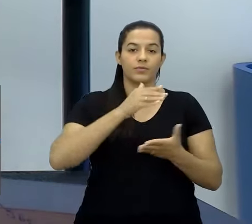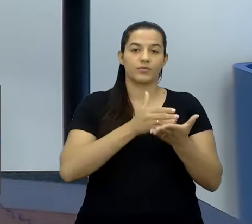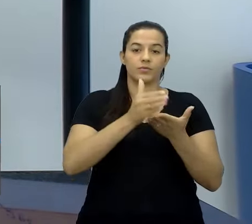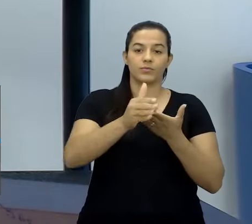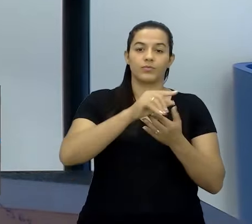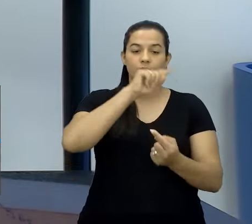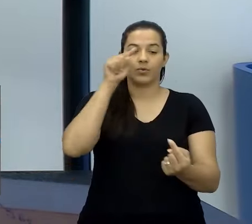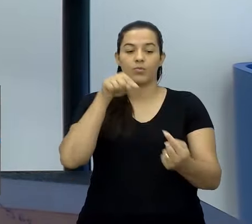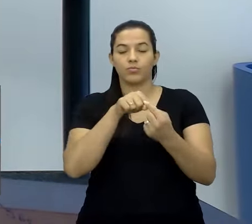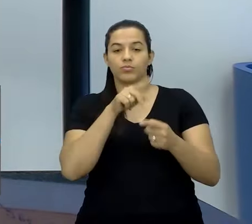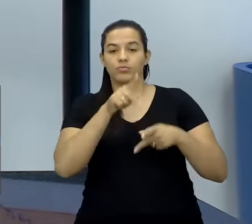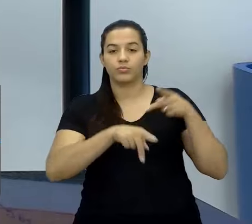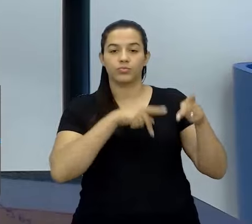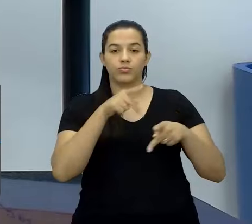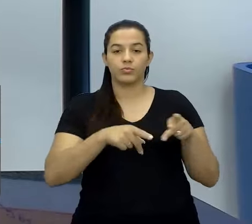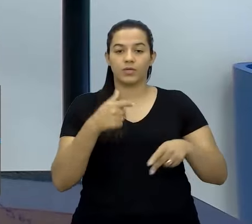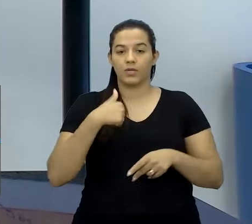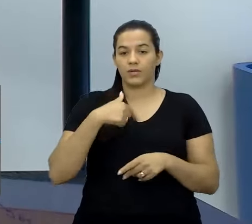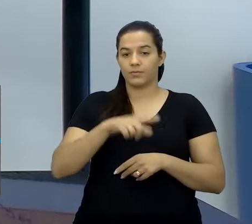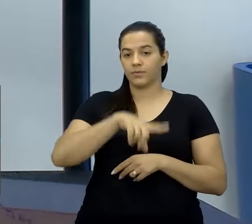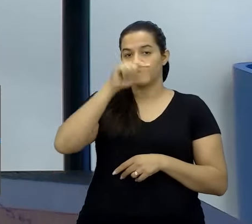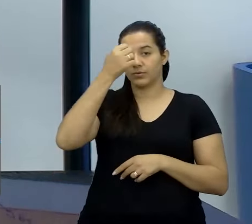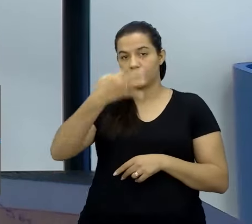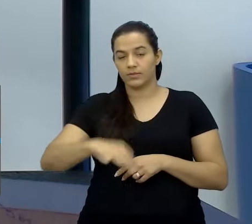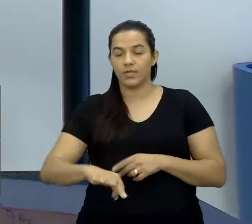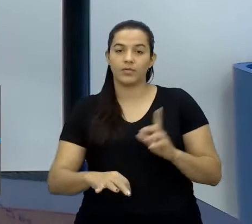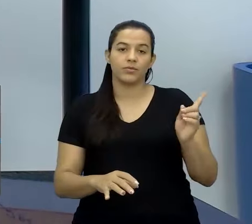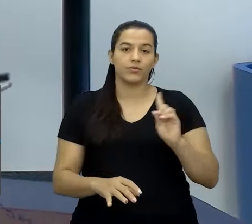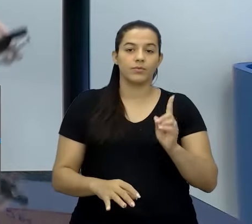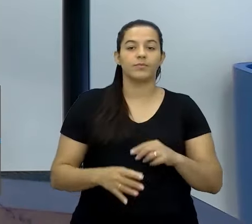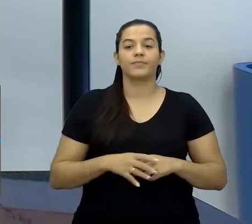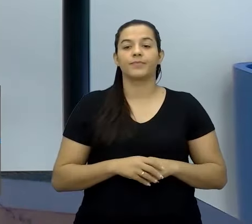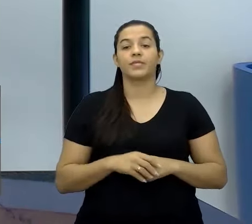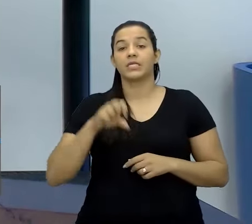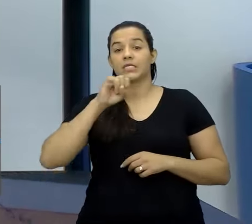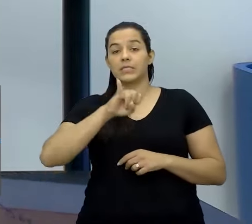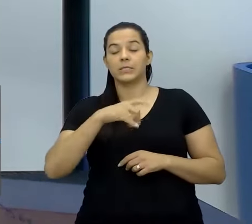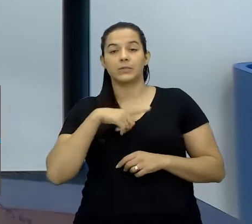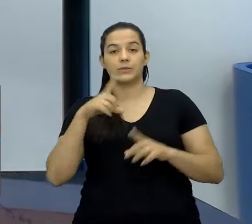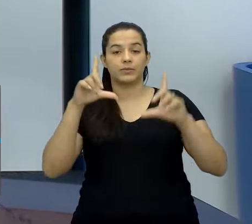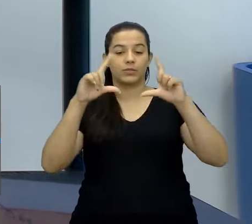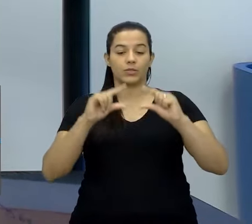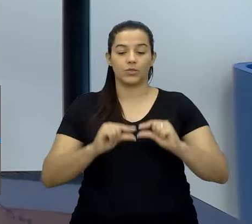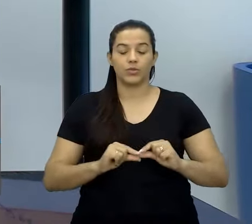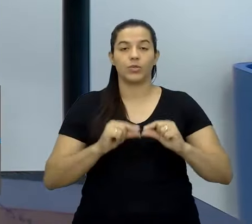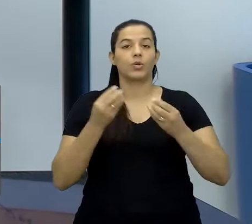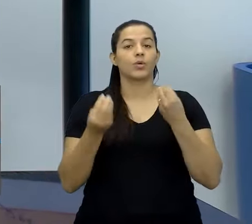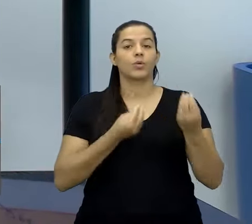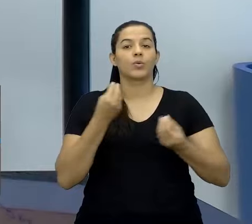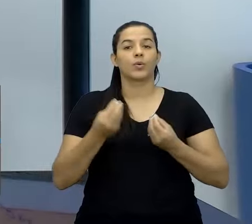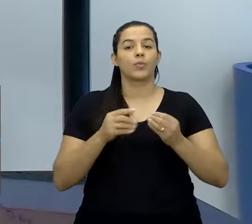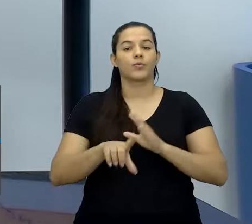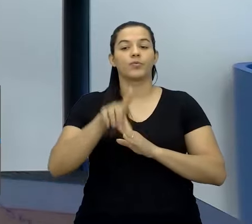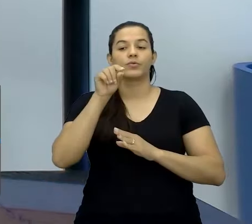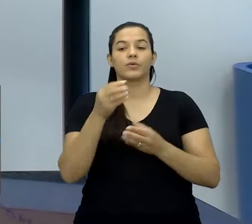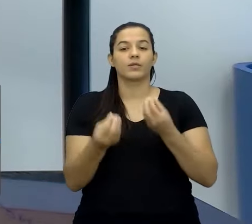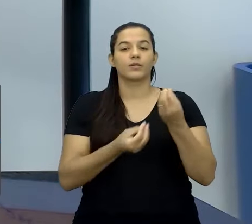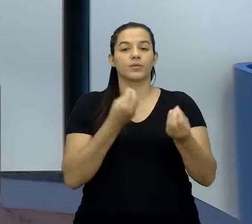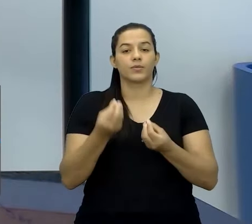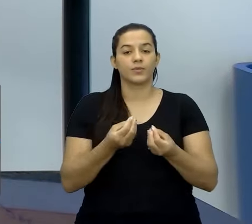meu público-alvo será que a minha escolha foi mais certeira ou não? Certo? Se eu vou ter que reduzir como eu vou reduzir? Como que eu vou escolher essa amostra?